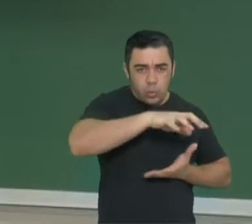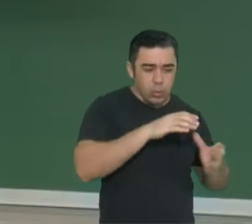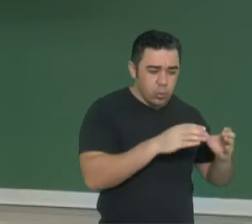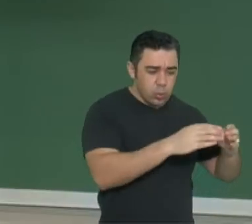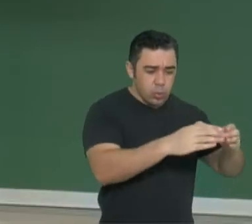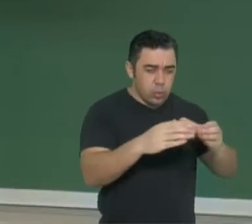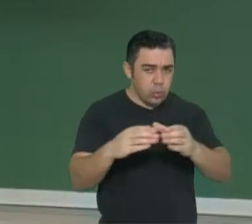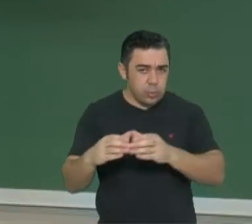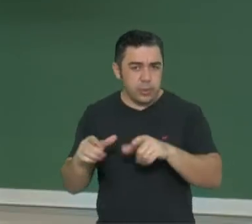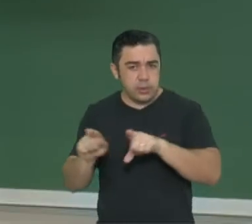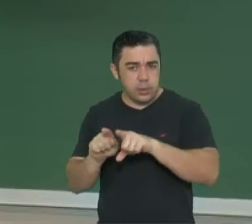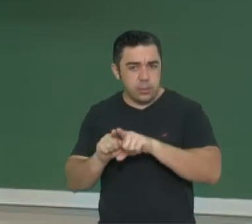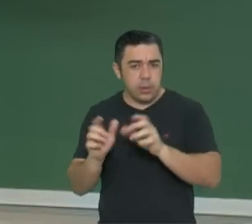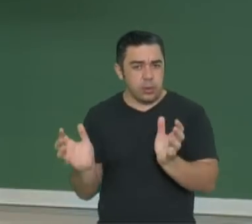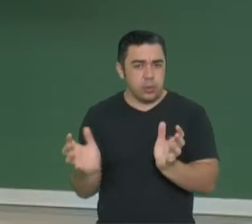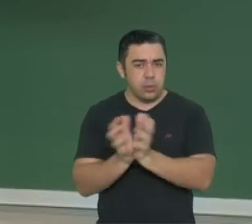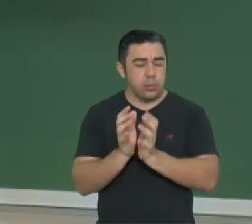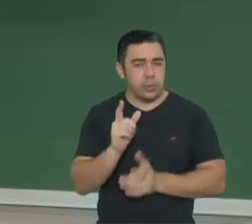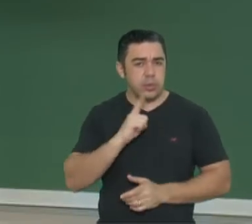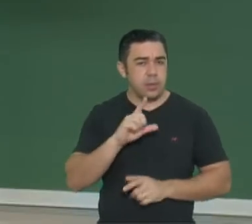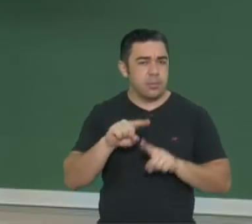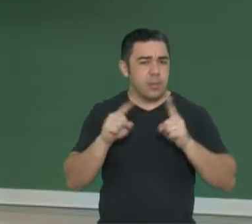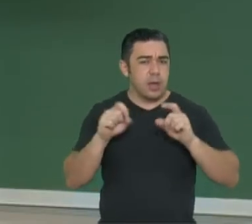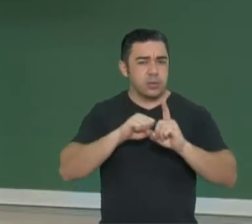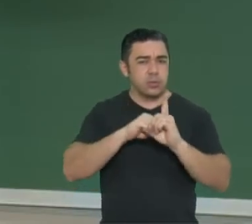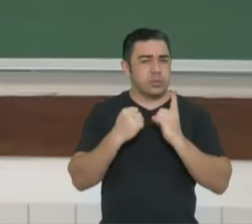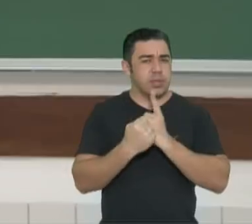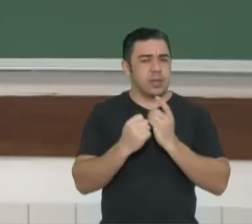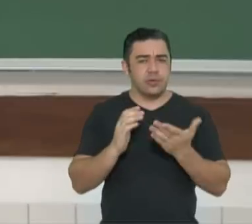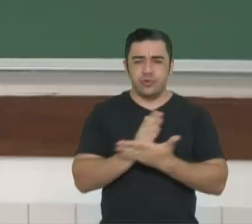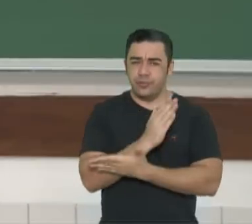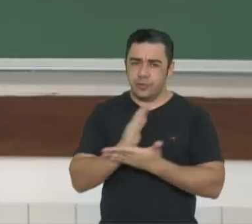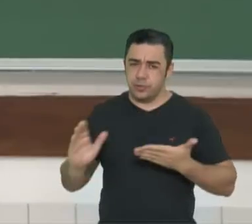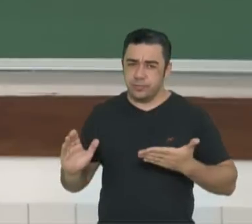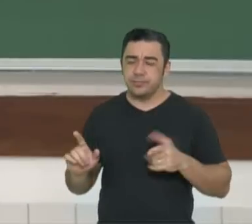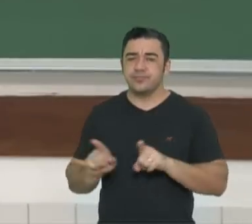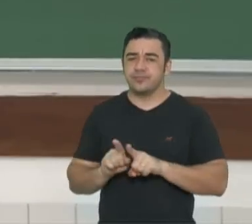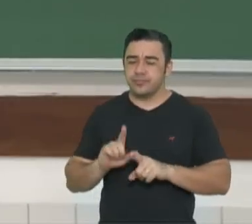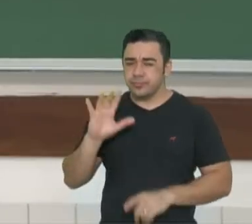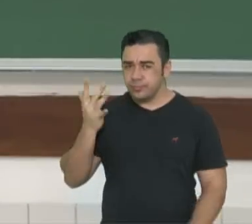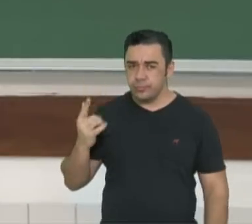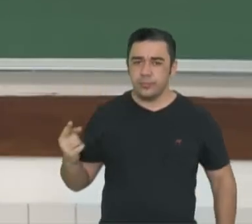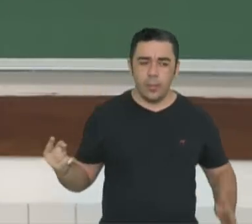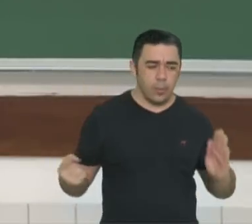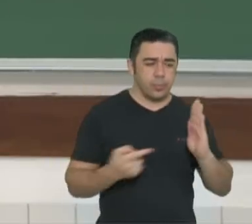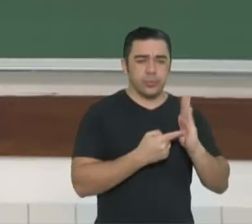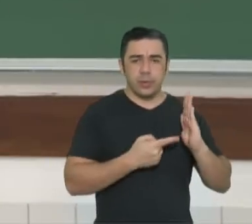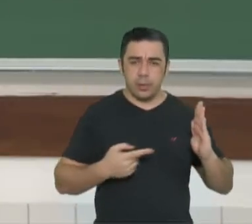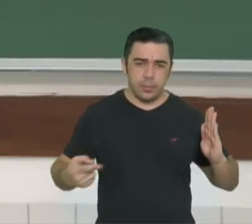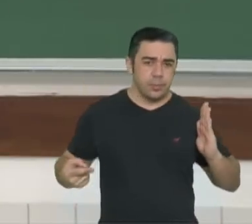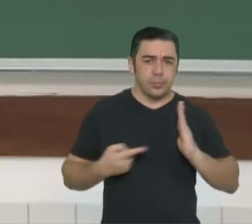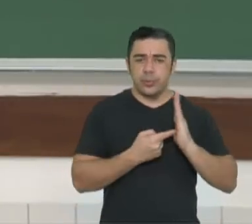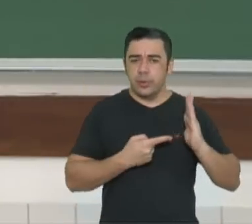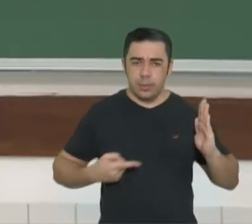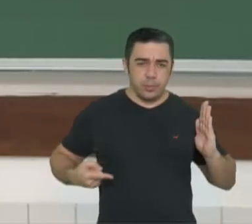média. Mas, numa sociedade dividida, também ele foi muito apontado de ligações com